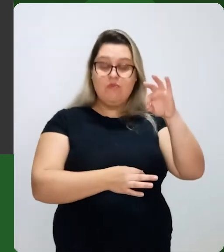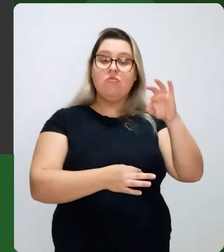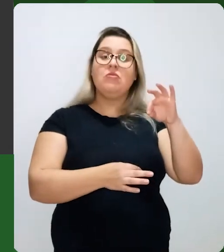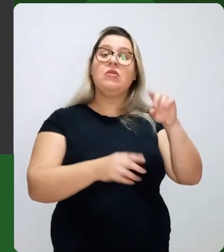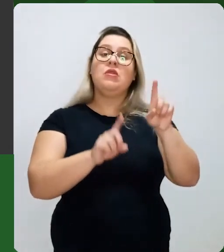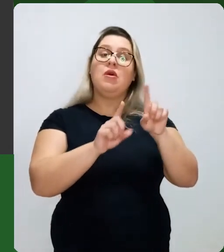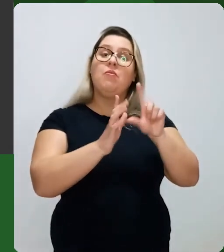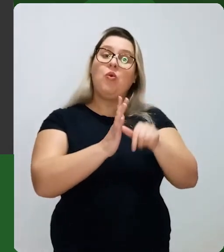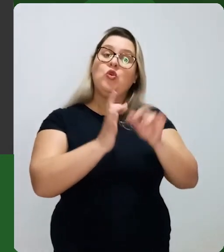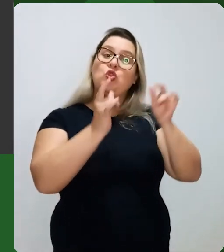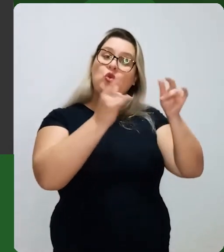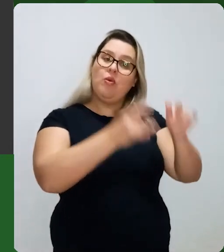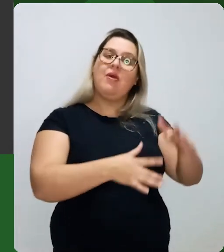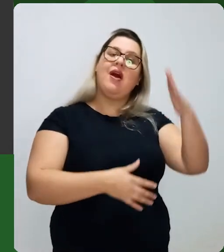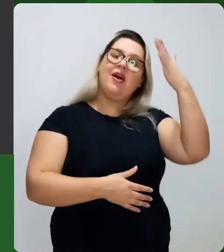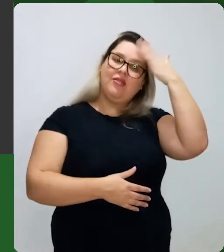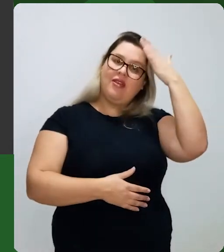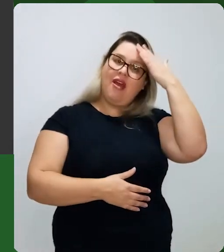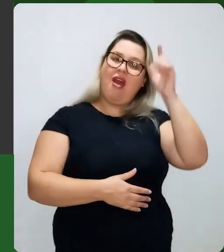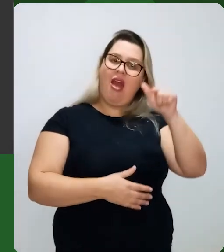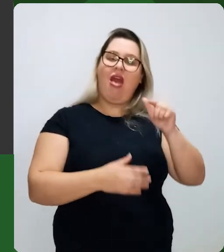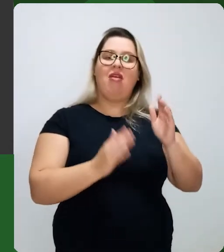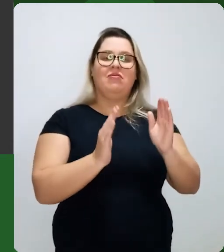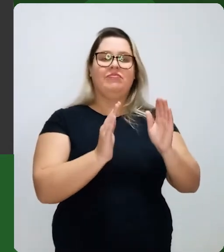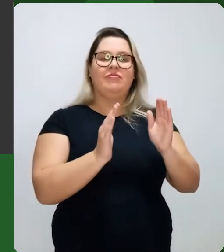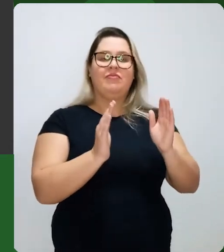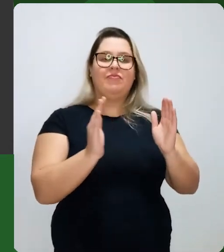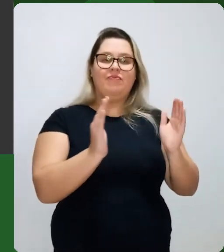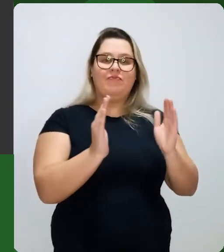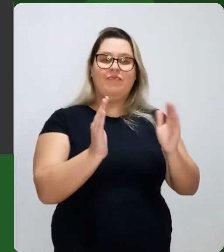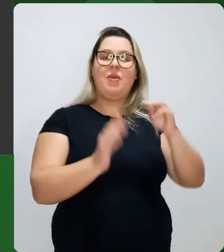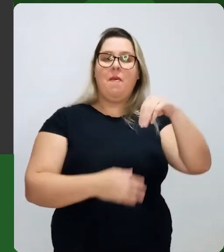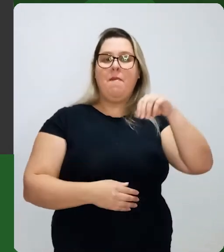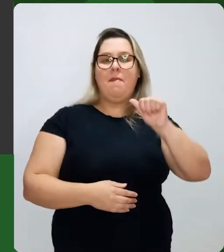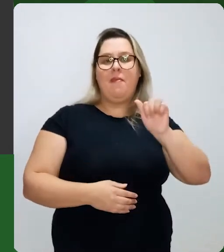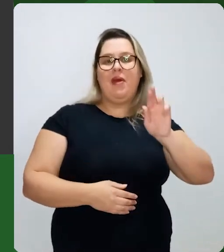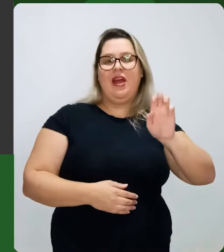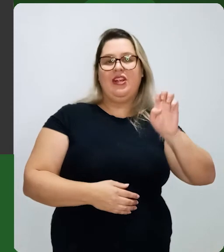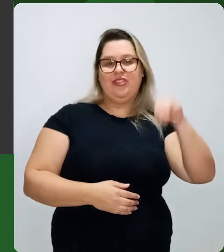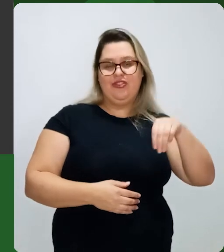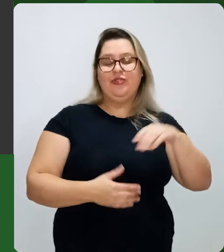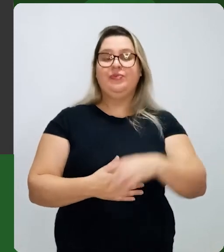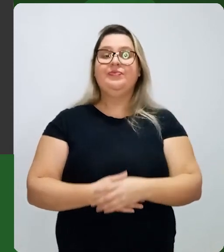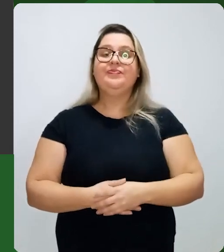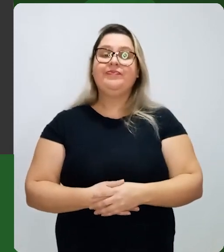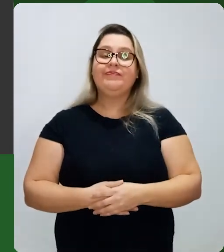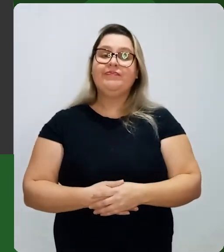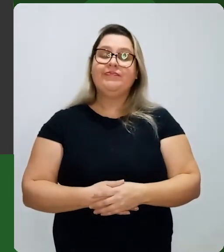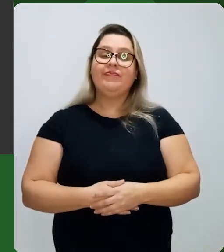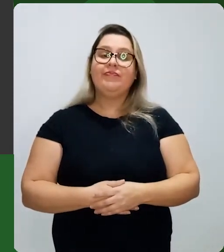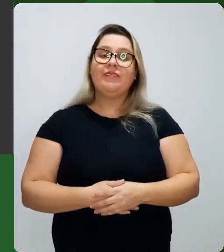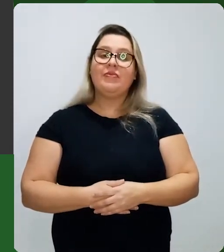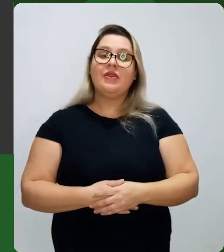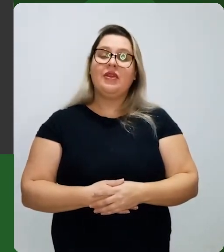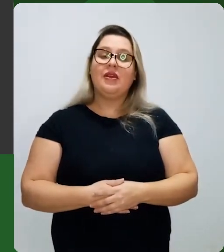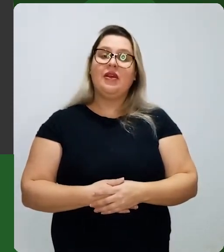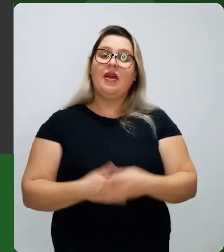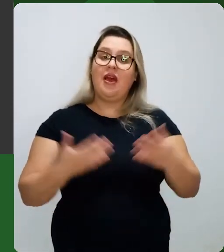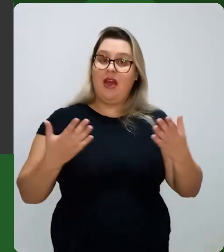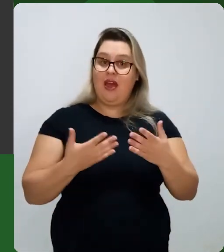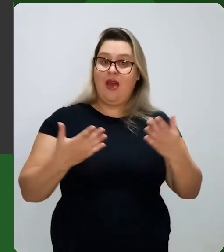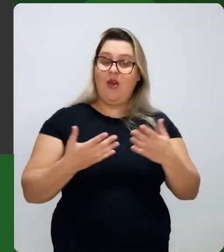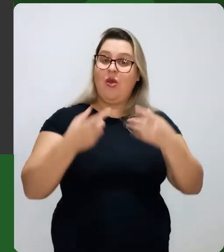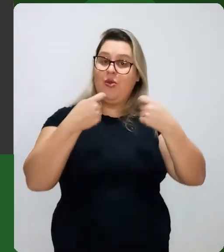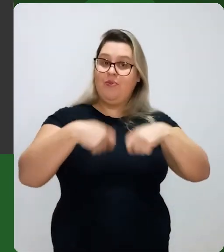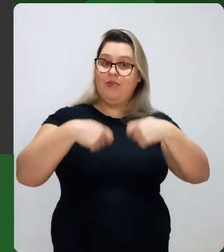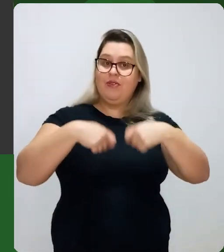sobrar eu sei que vai ser o restante da margem da parte de baixo. Agora que eu tenho aqui a medida da minha margem, eu